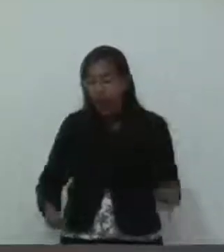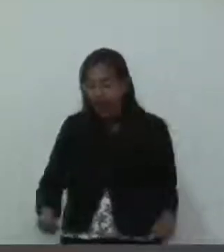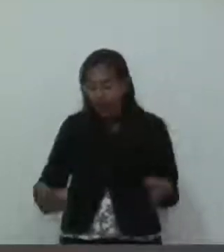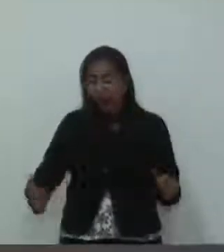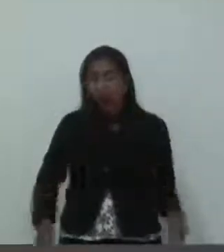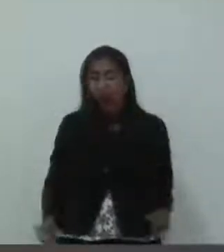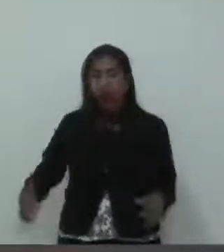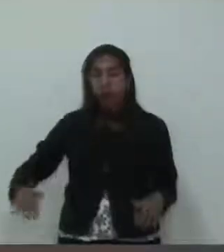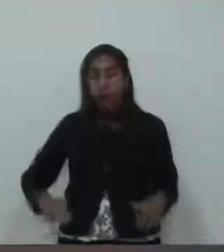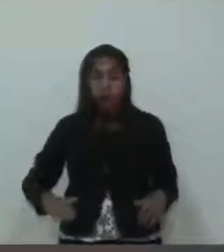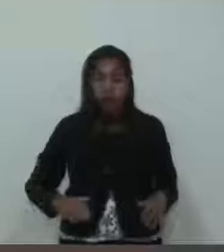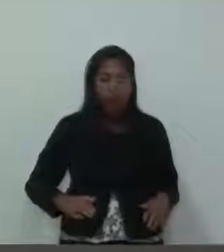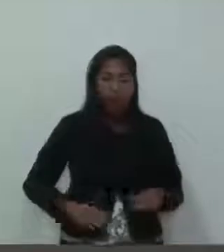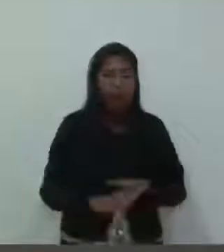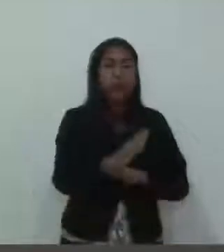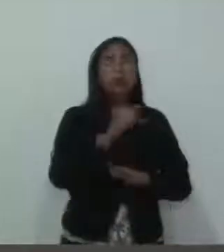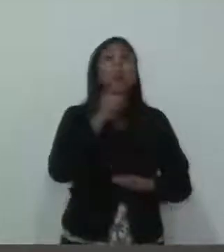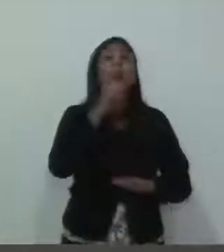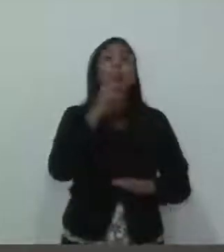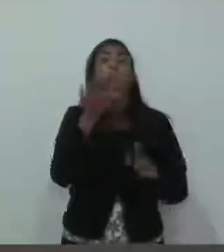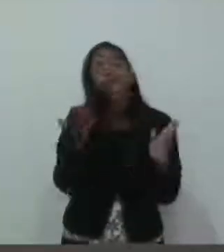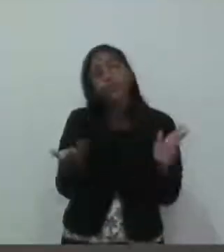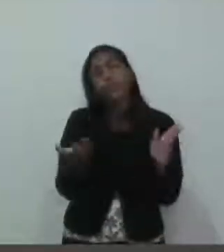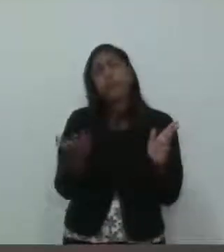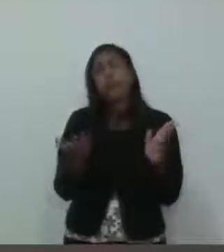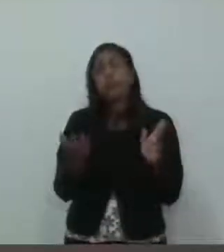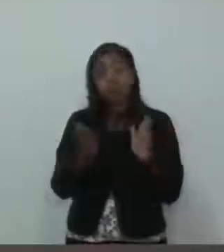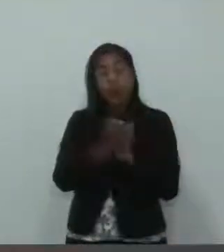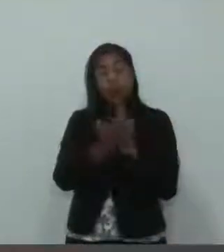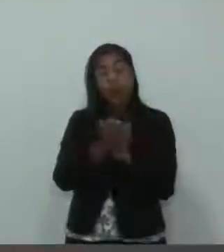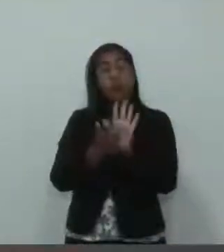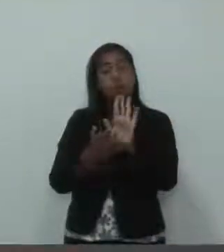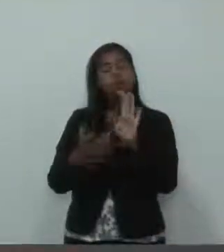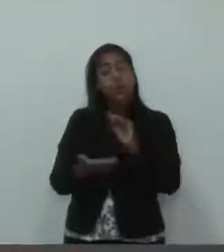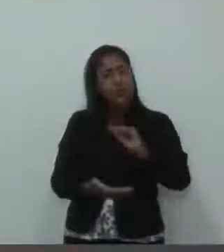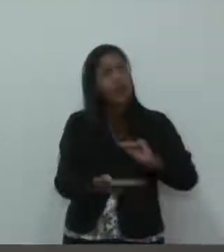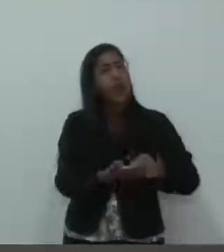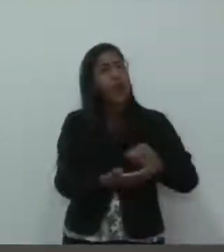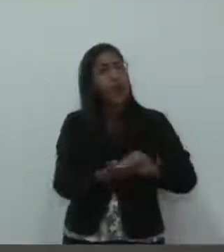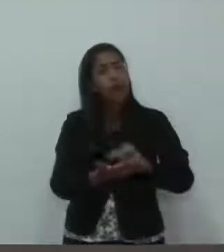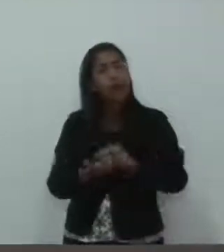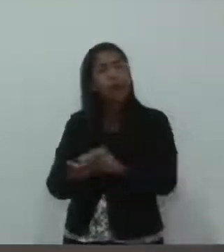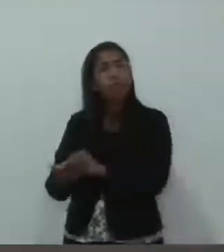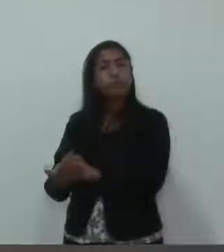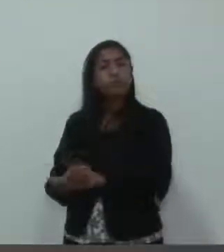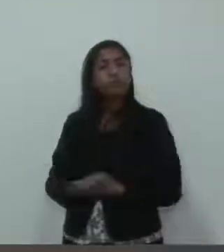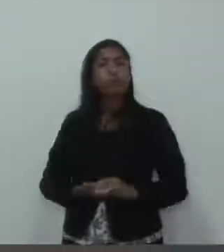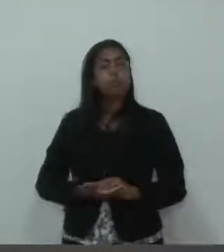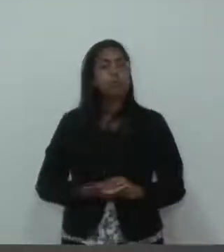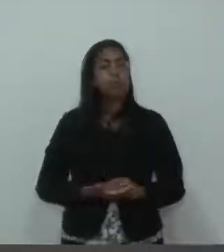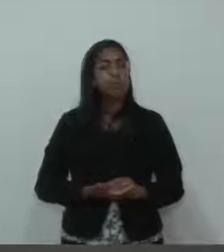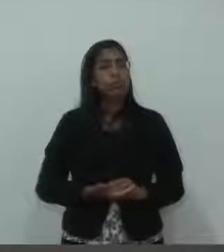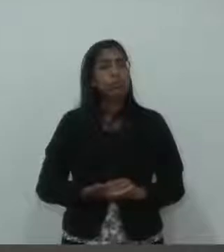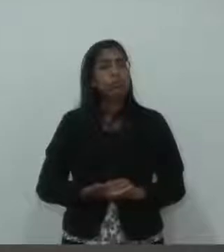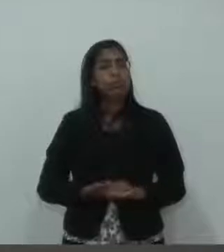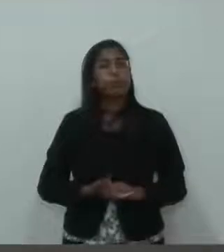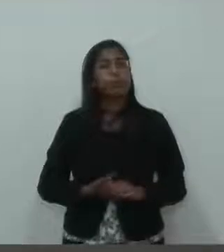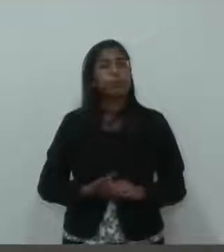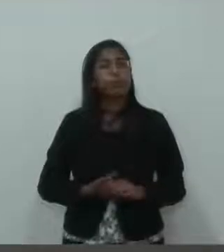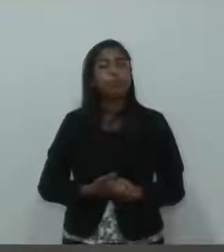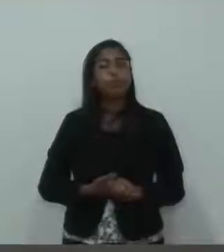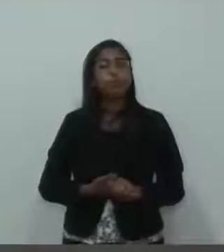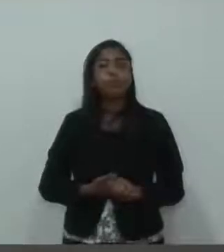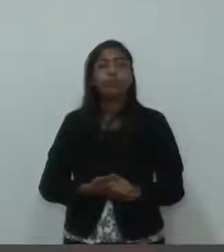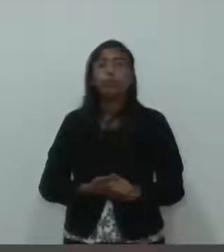sou sincero nesses meus parabéns, mas tem lição de casa para fazer. E por que tem lição de casa para fazer? Aproveitando o nosso tempo,